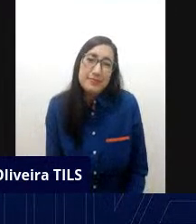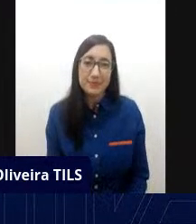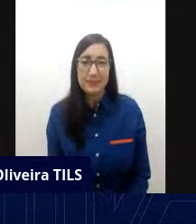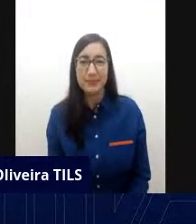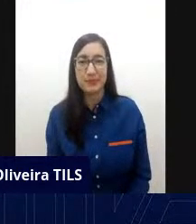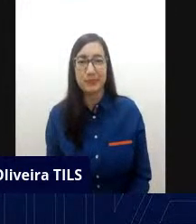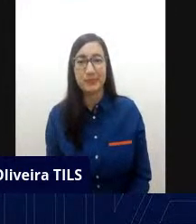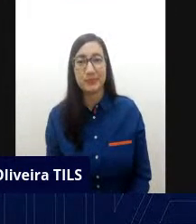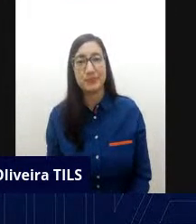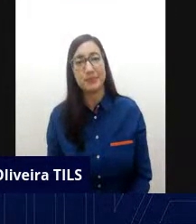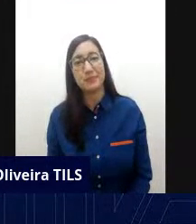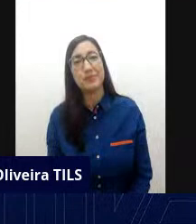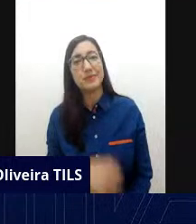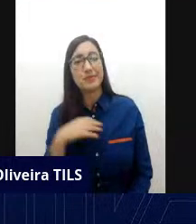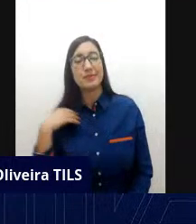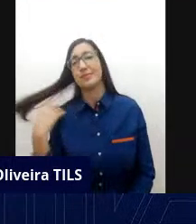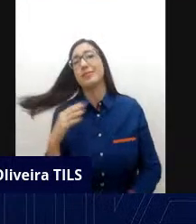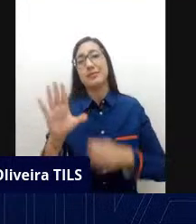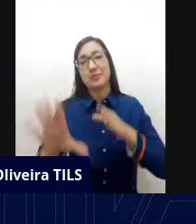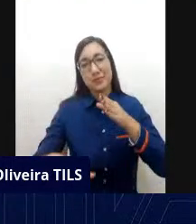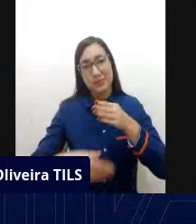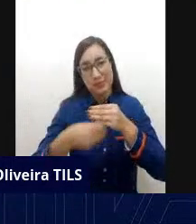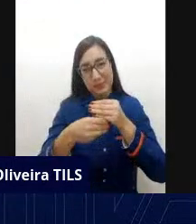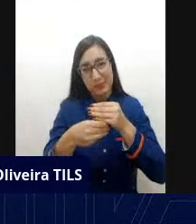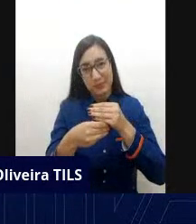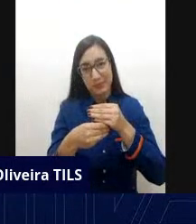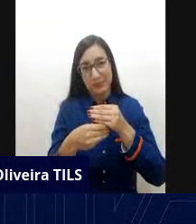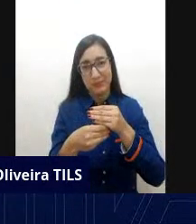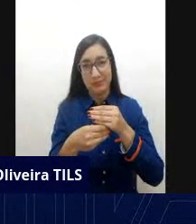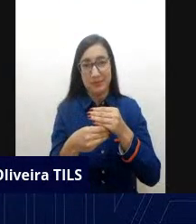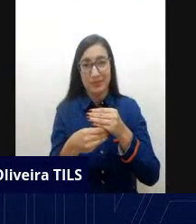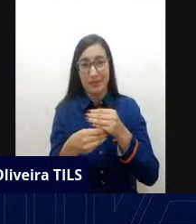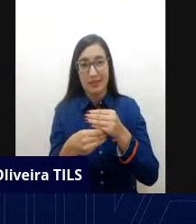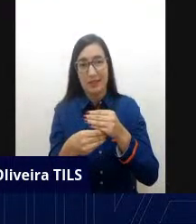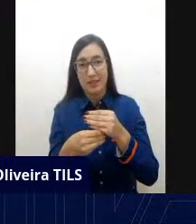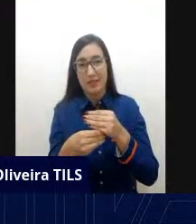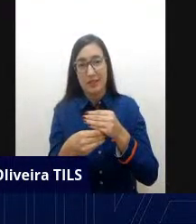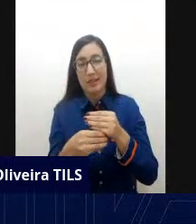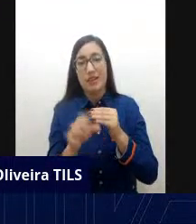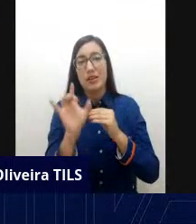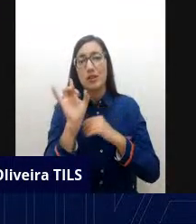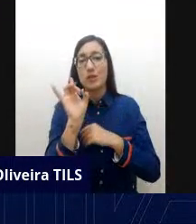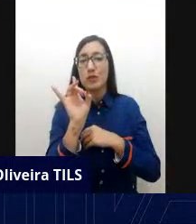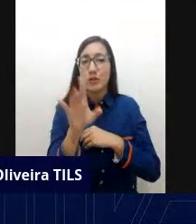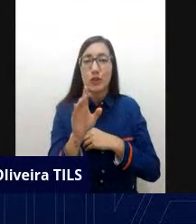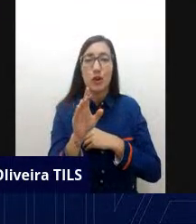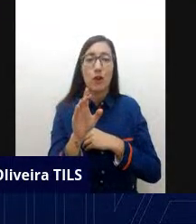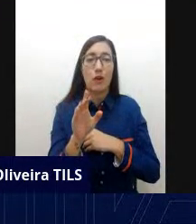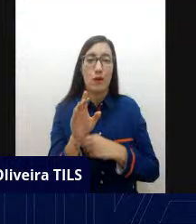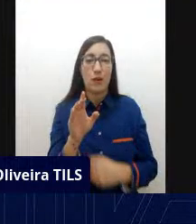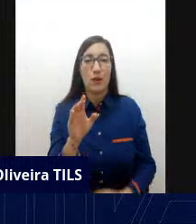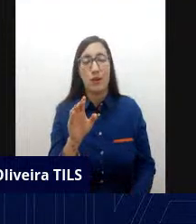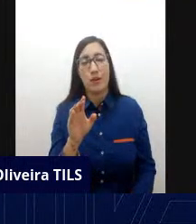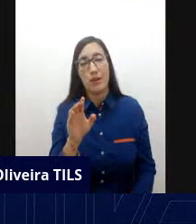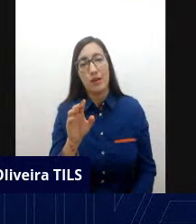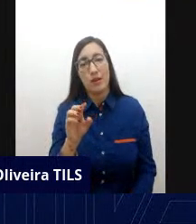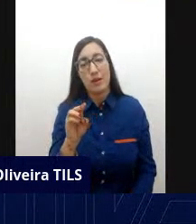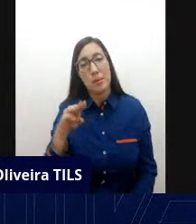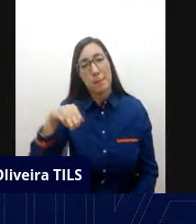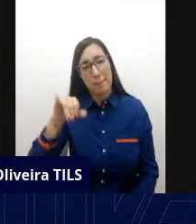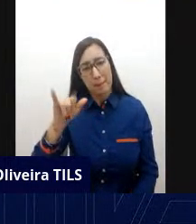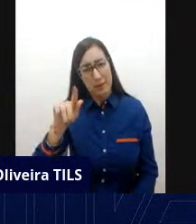todas e dizer que não é só a Mirtes, não é só a Marta, mas Gabriela,